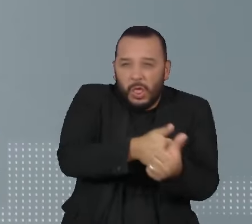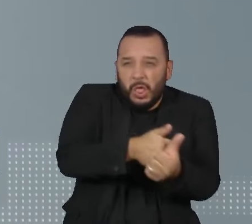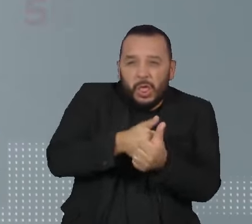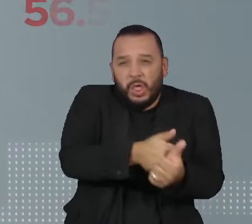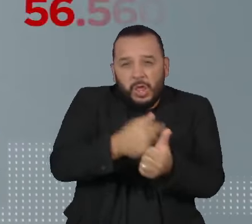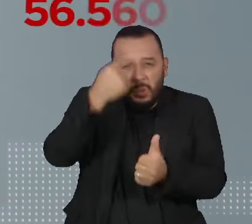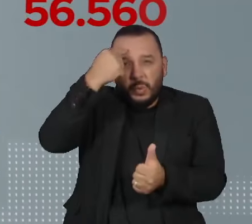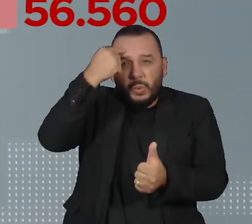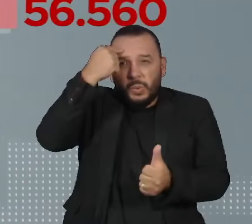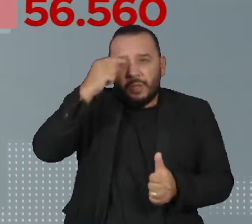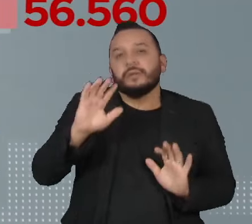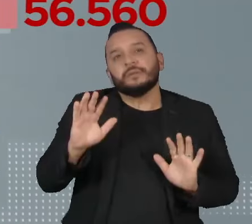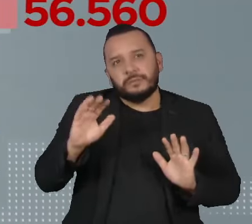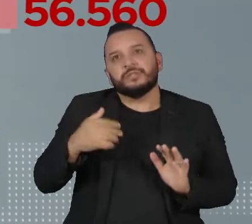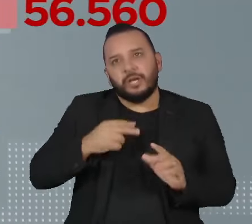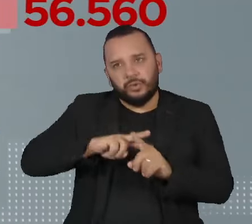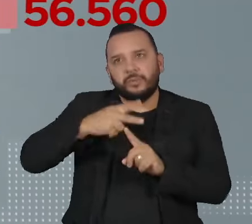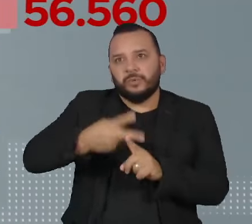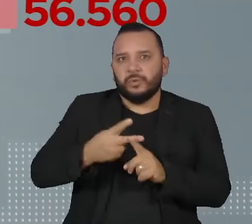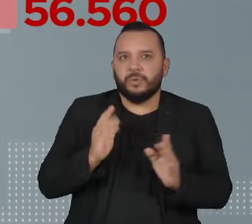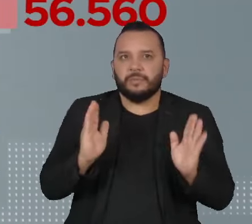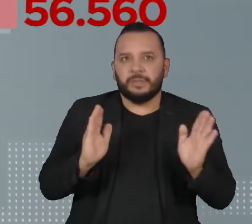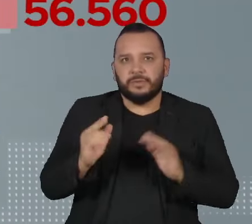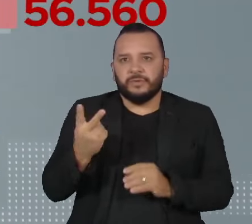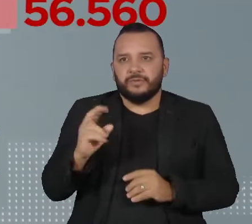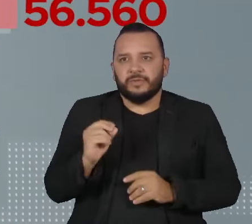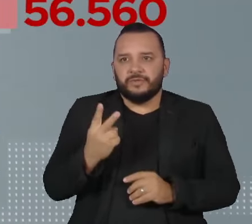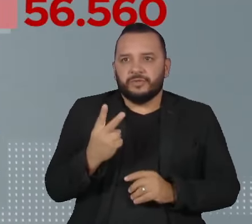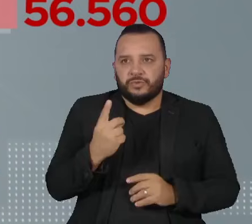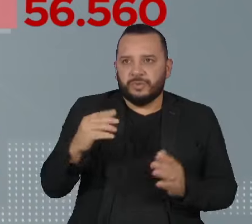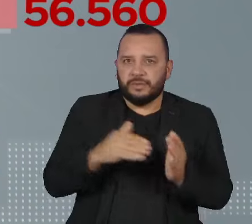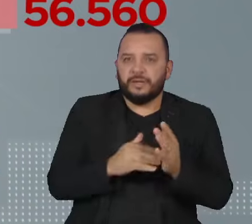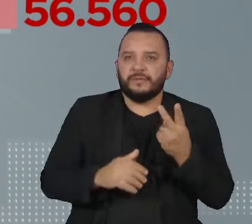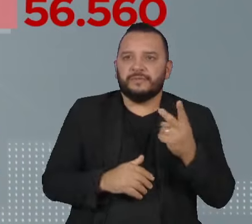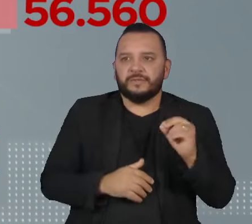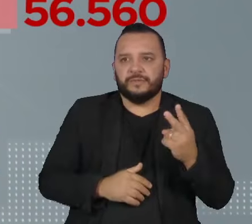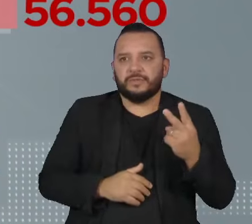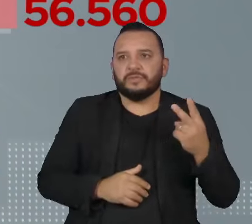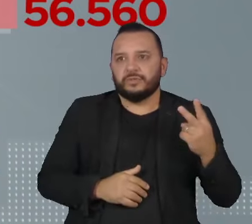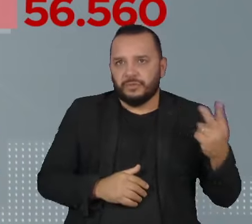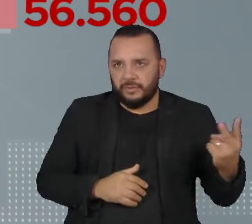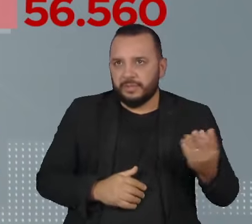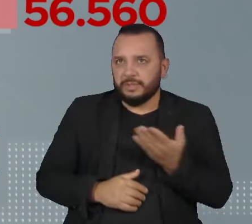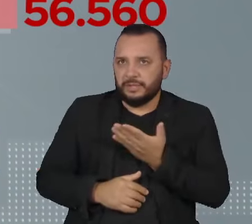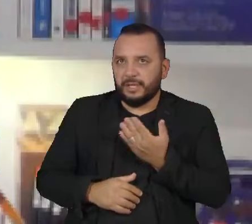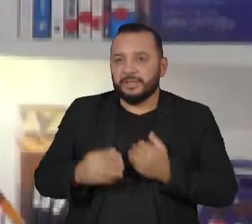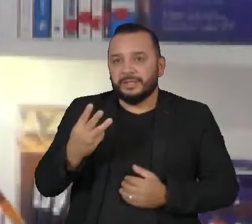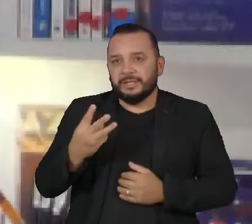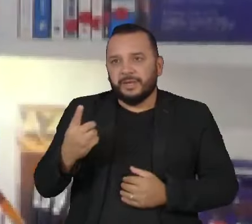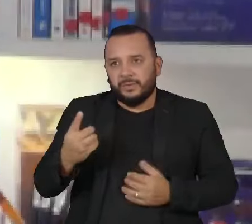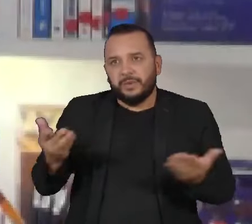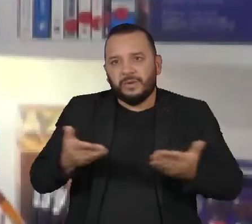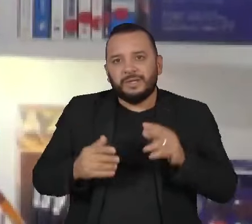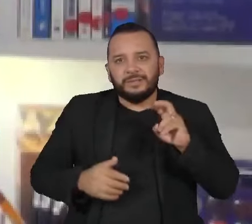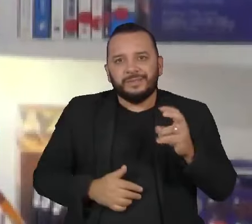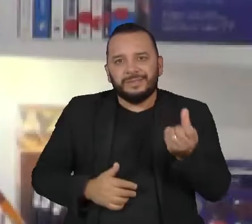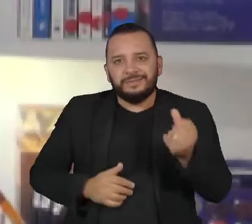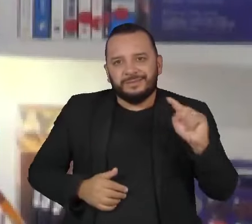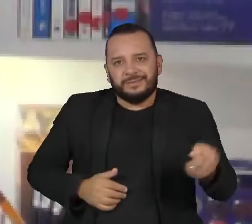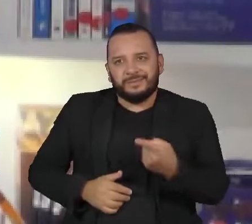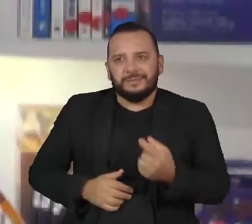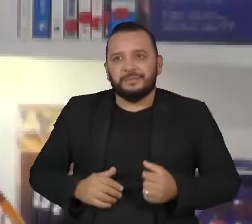praticamente dobrou entre 2021 e 2022. Passou de 31 para 56 mil. O stalking,